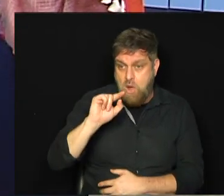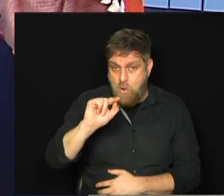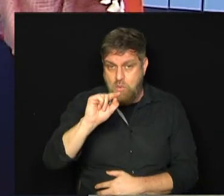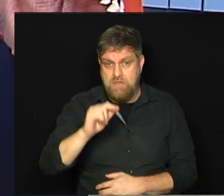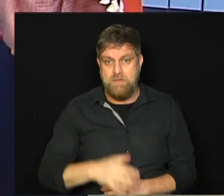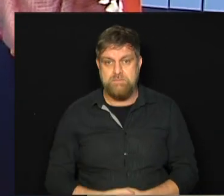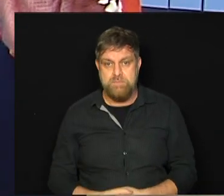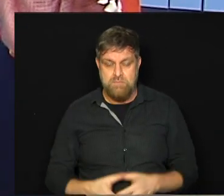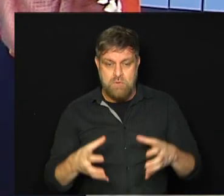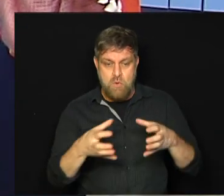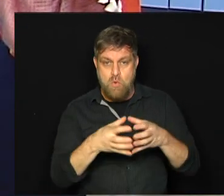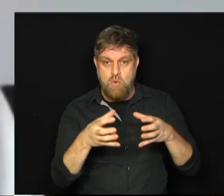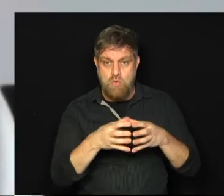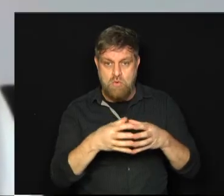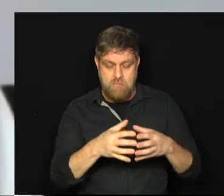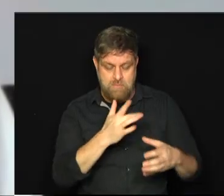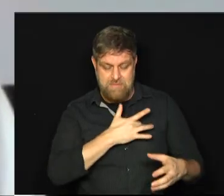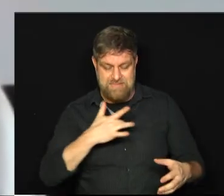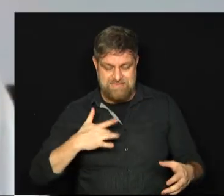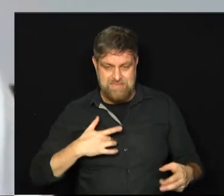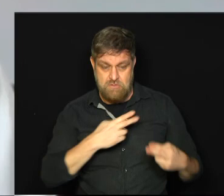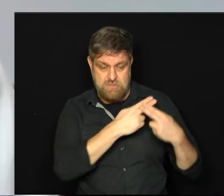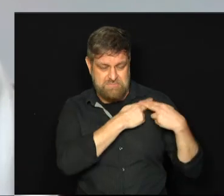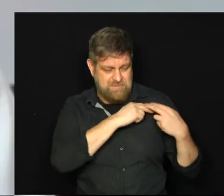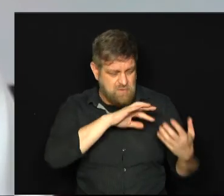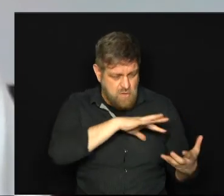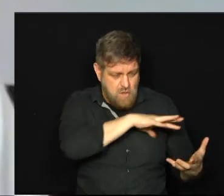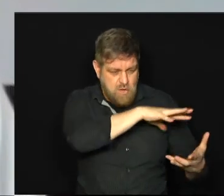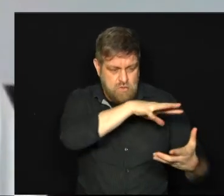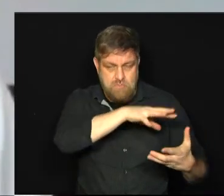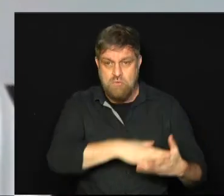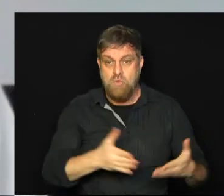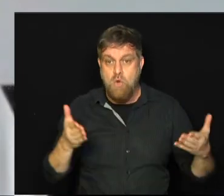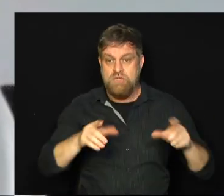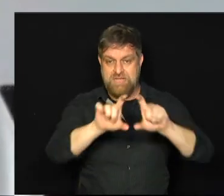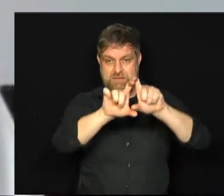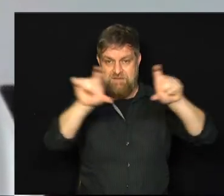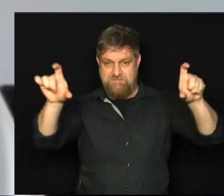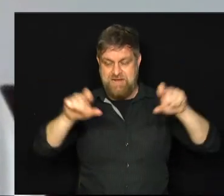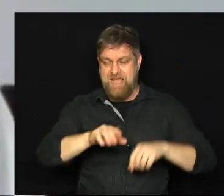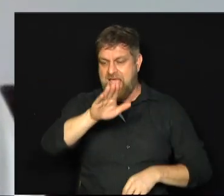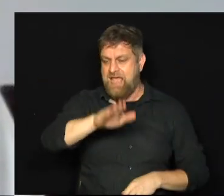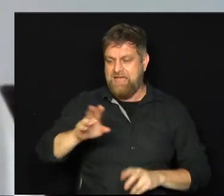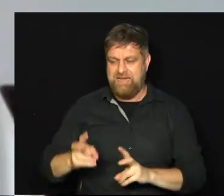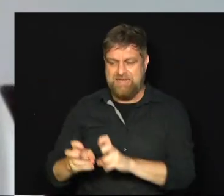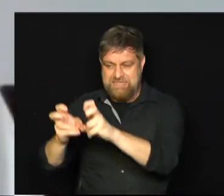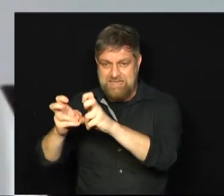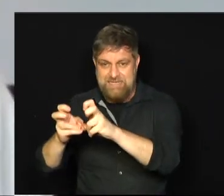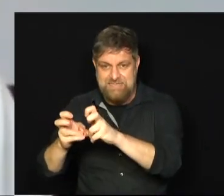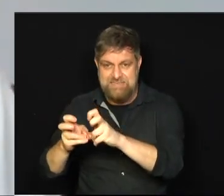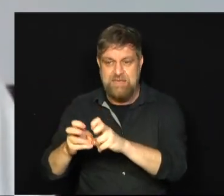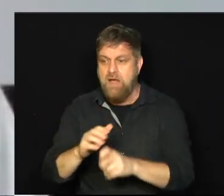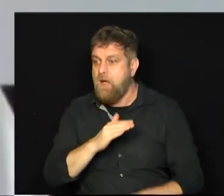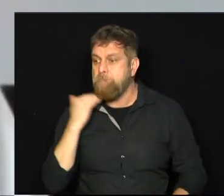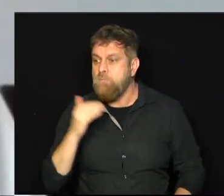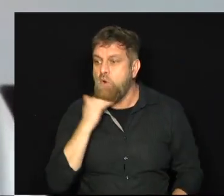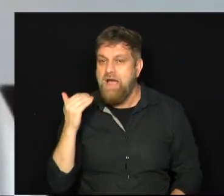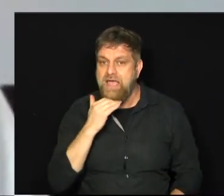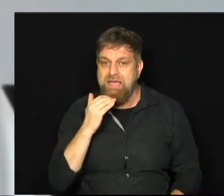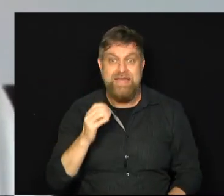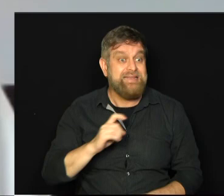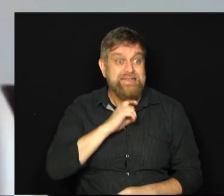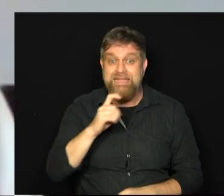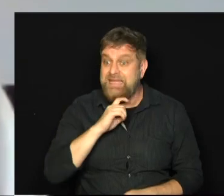a Organização Mundial de Saúde hoje levanta a bandeira nenhuma criança com câncer deve morrer, é uma